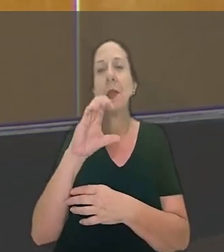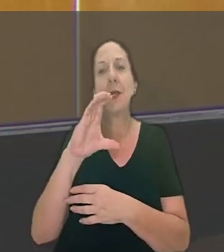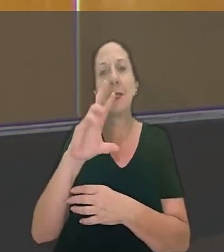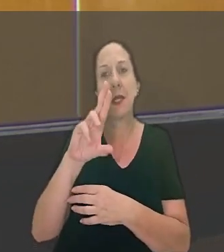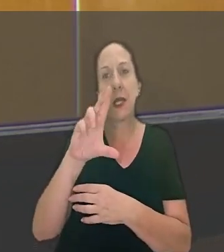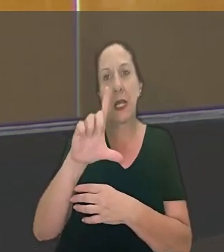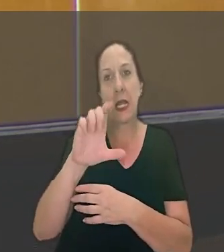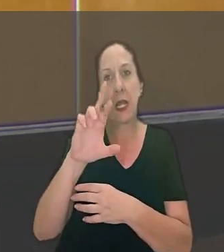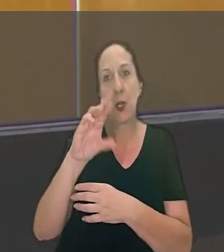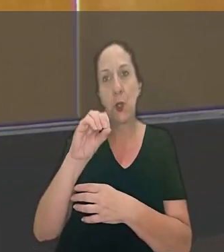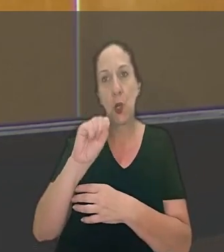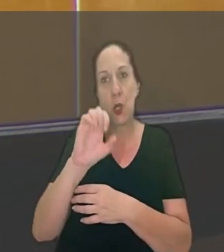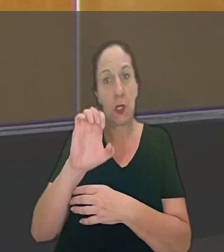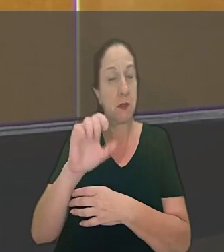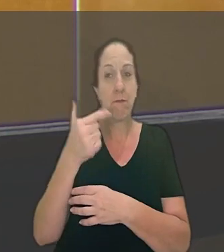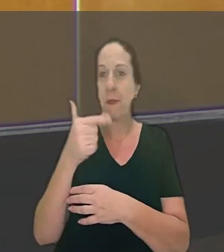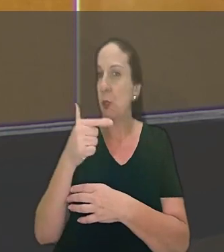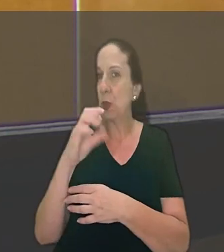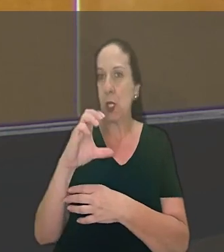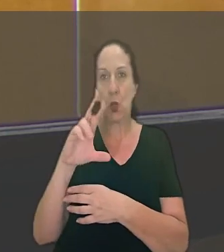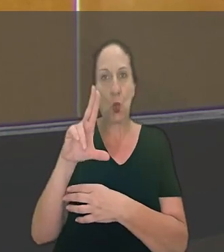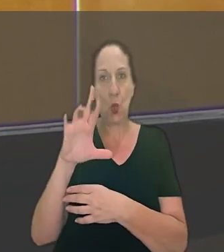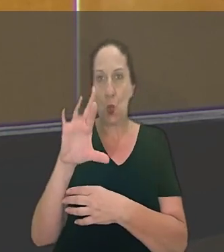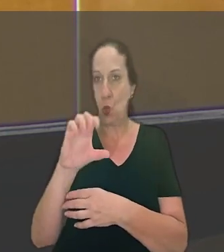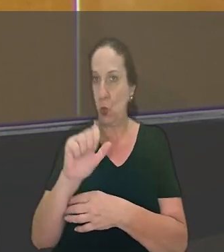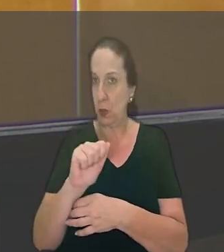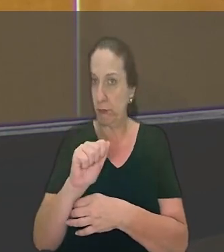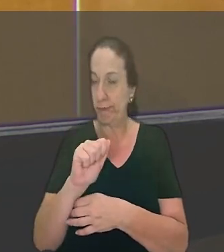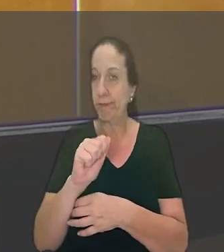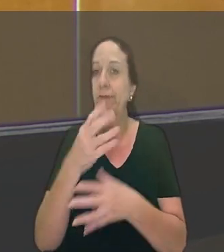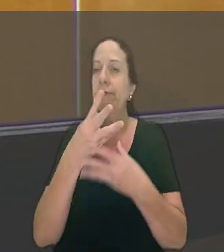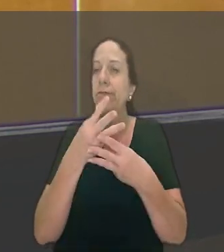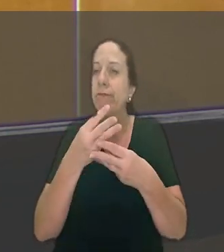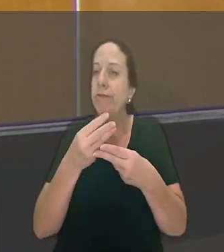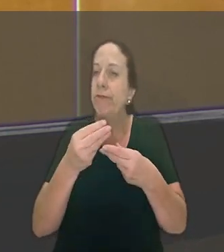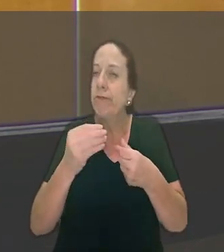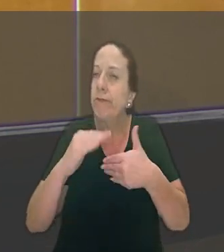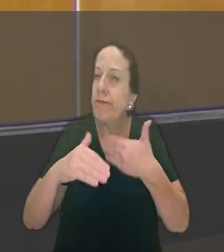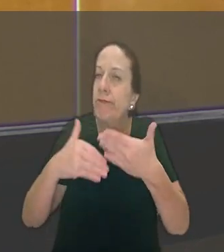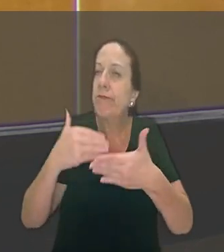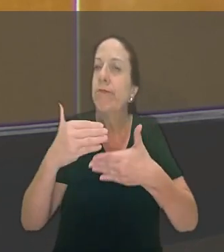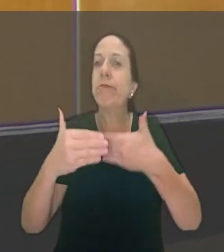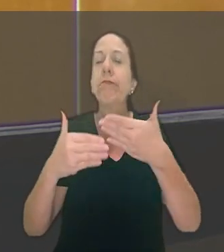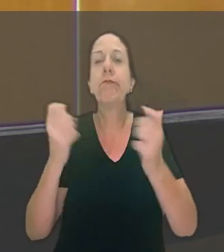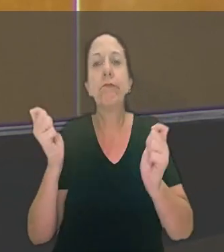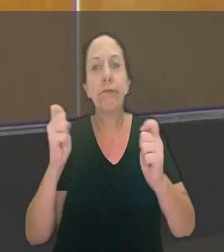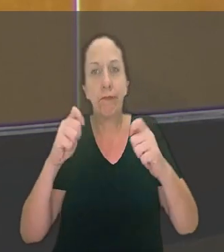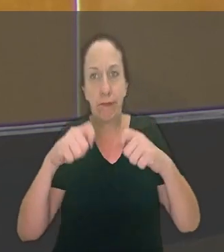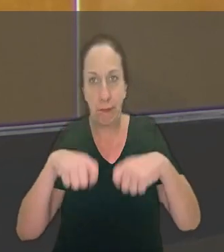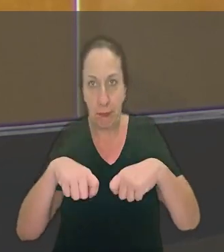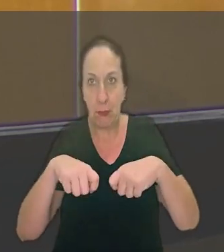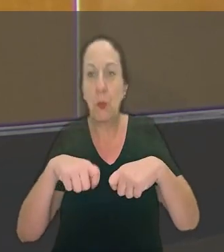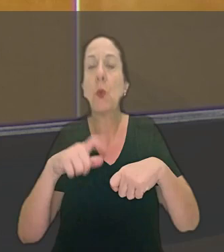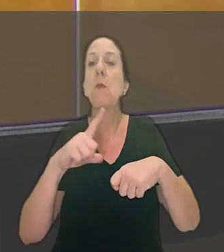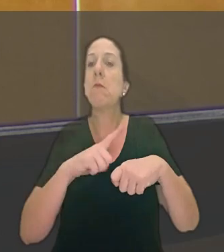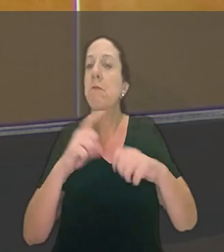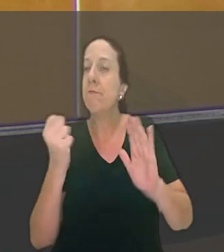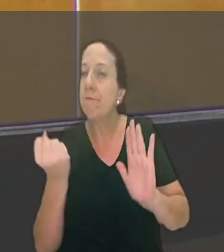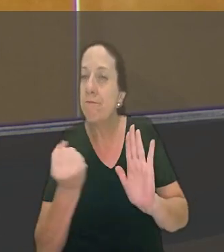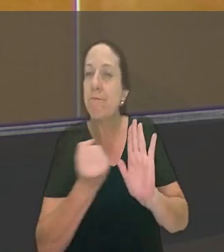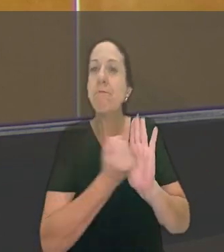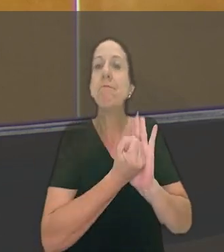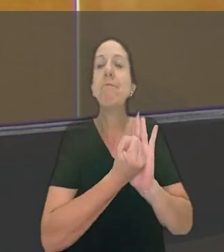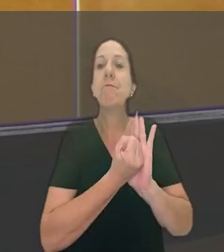a esclerose múltipla de doença incurável, de natureza degenerativa e progressiva com possibilidade de